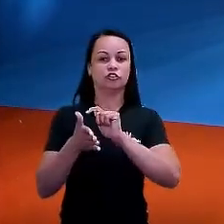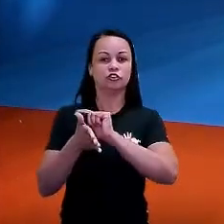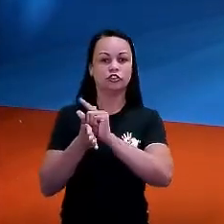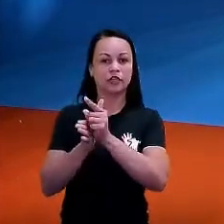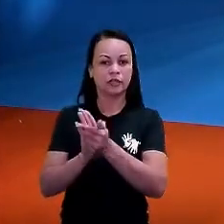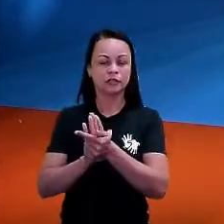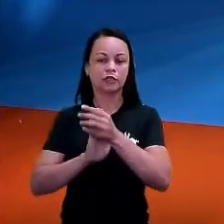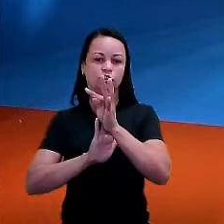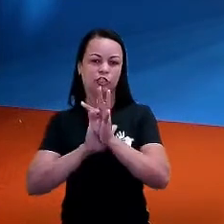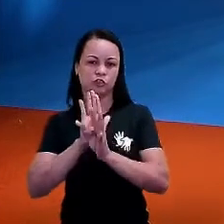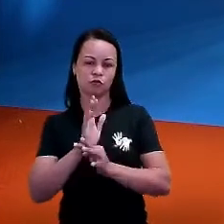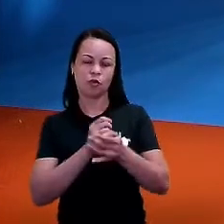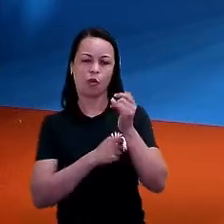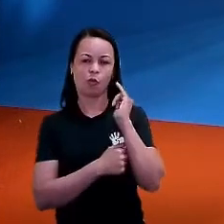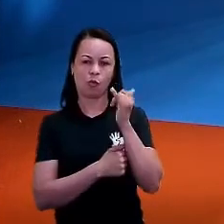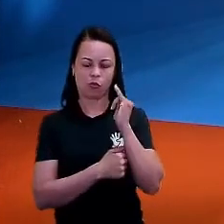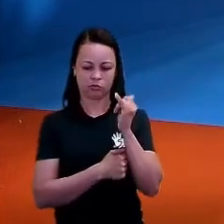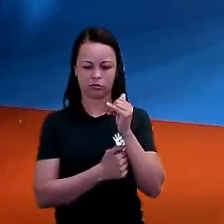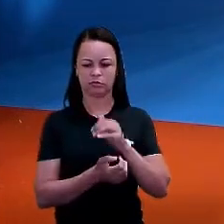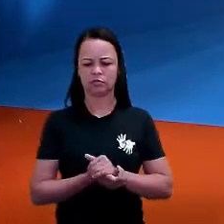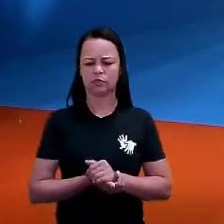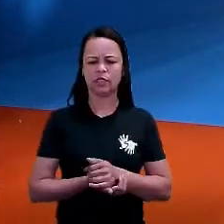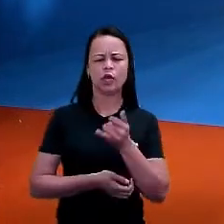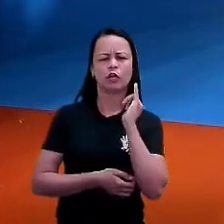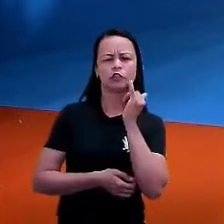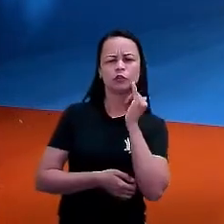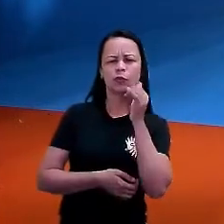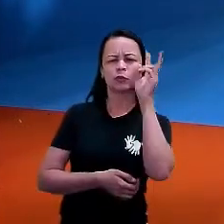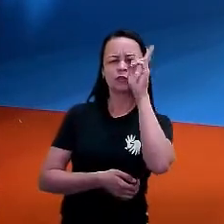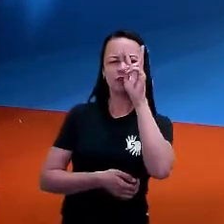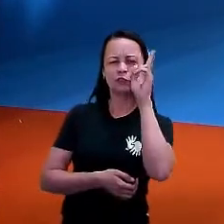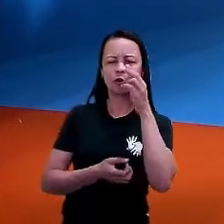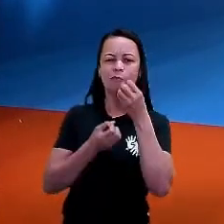E contar uma história é bom demais.